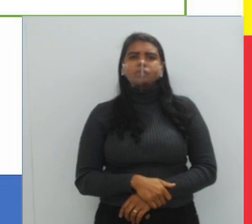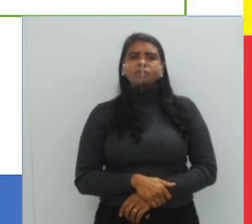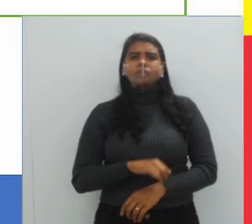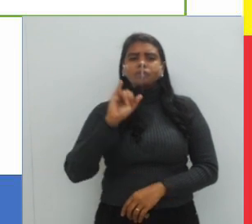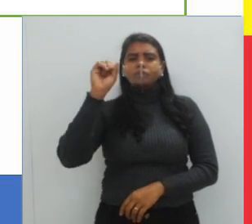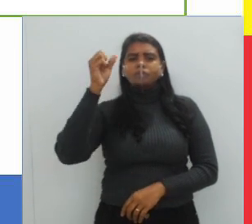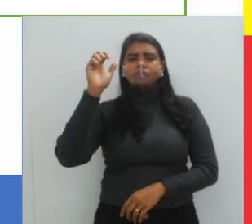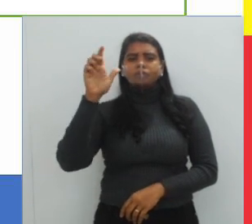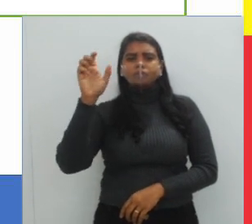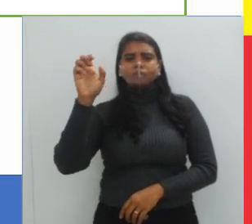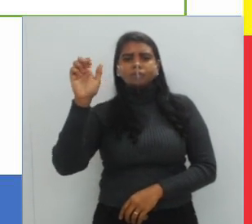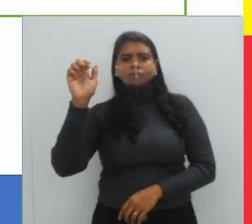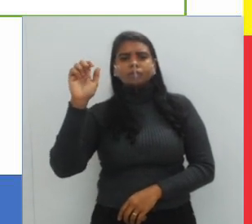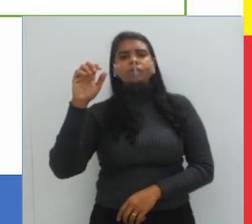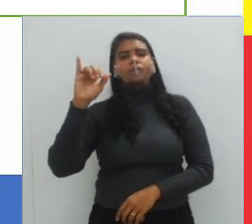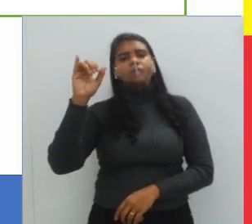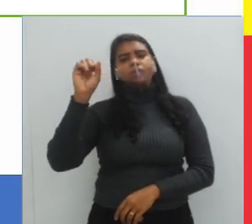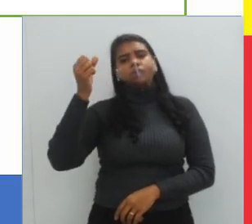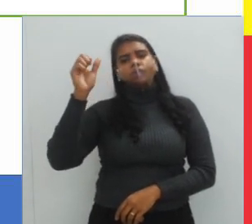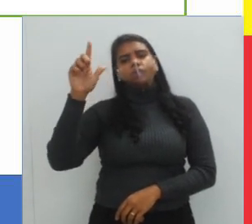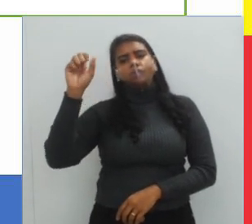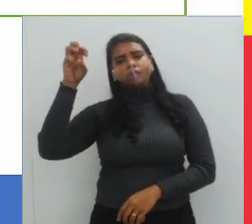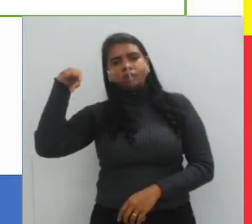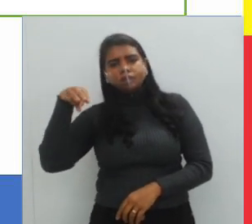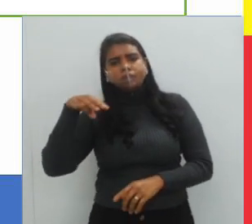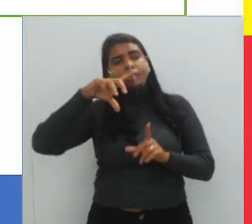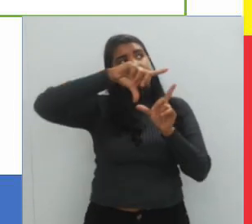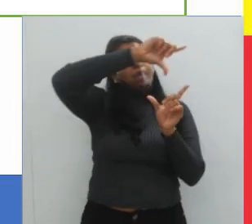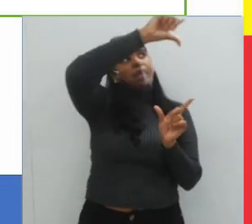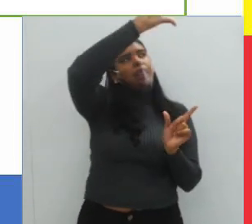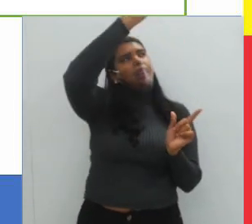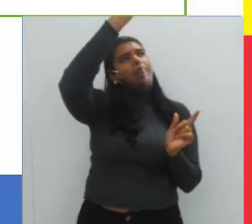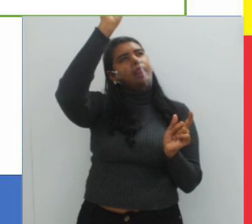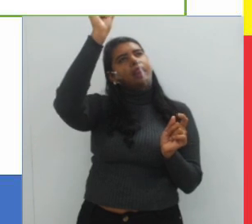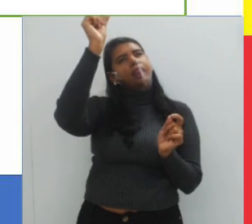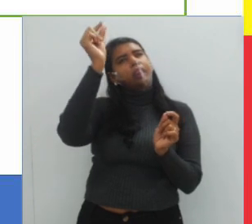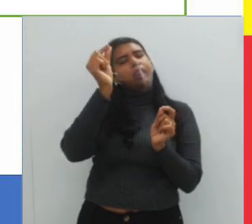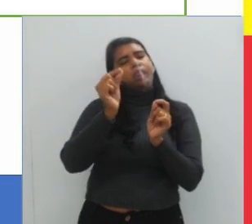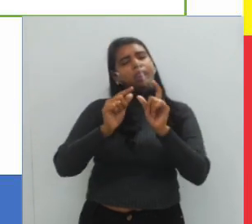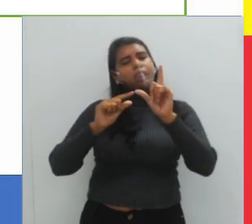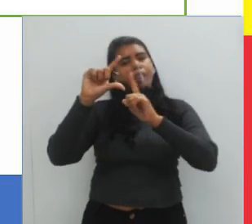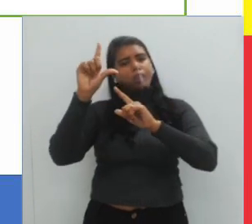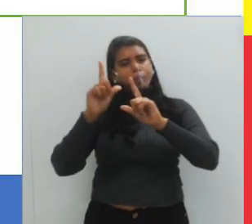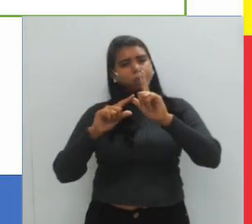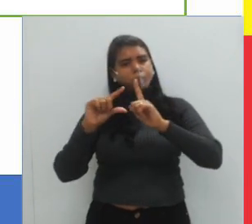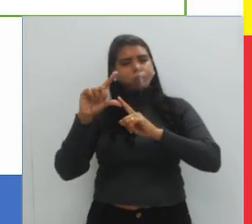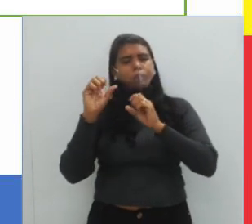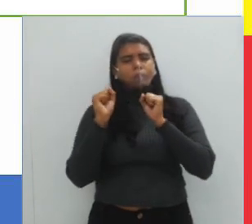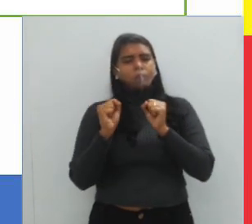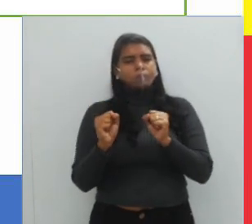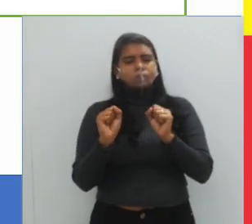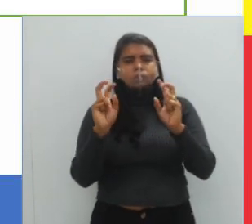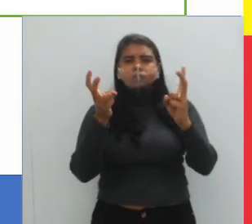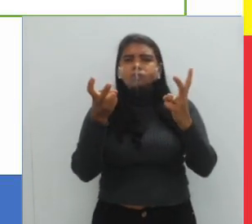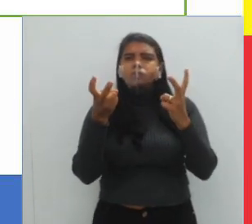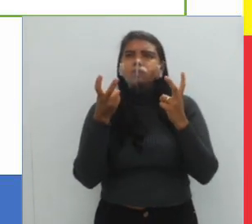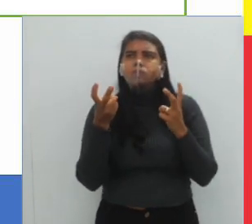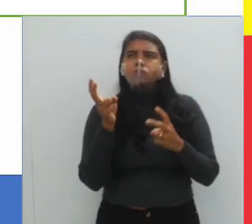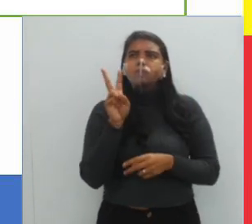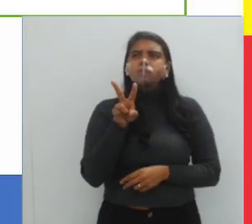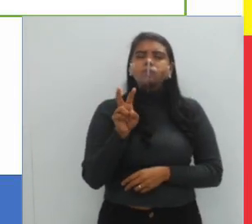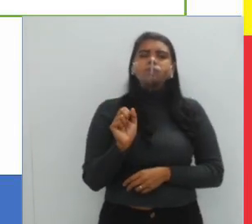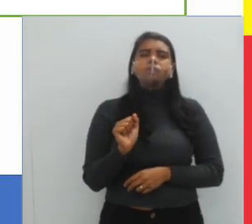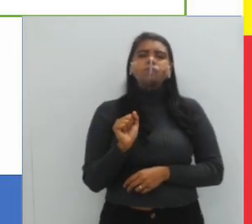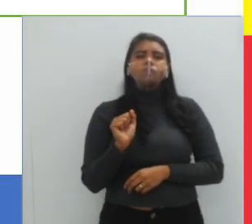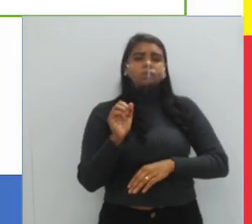do Islã, certo? Tal representação, a lua crescente com a estrela, pode ser